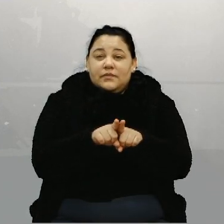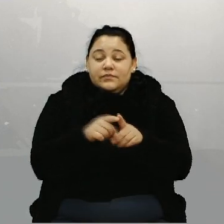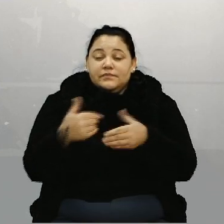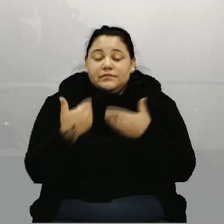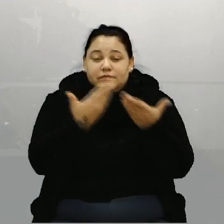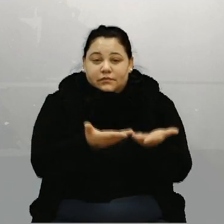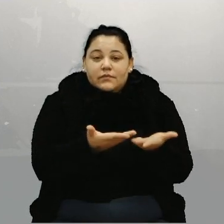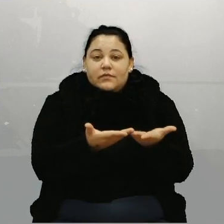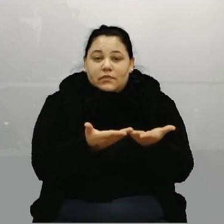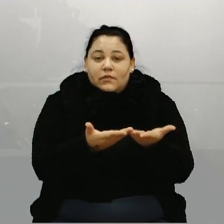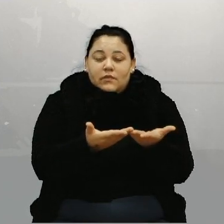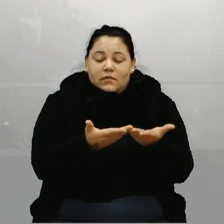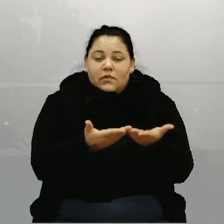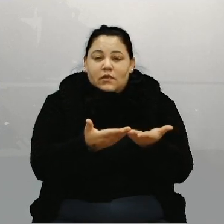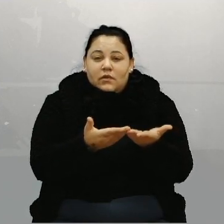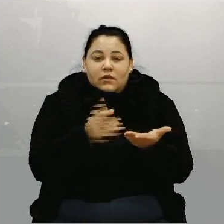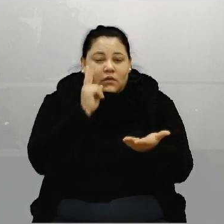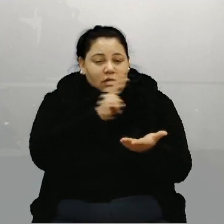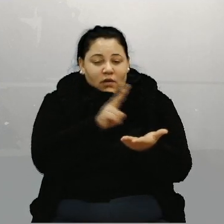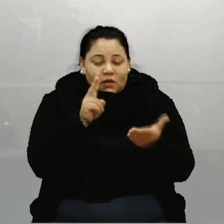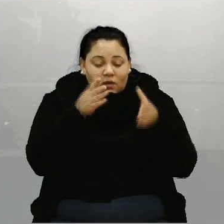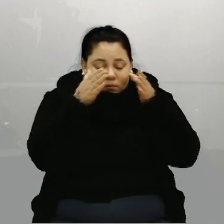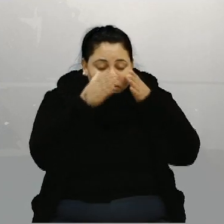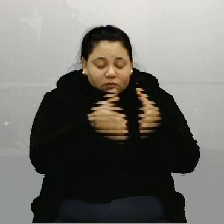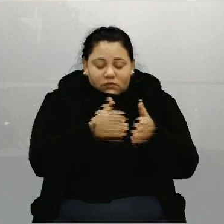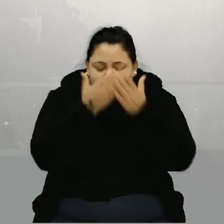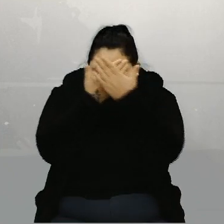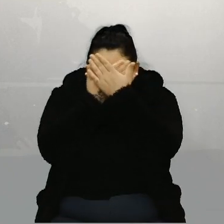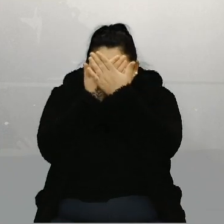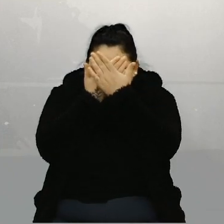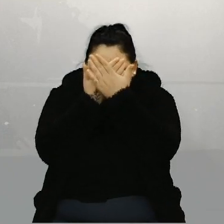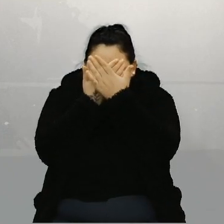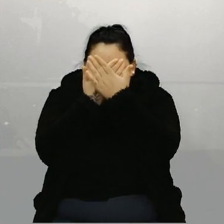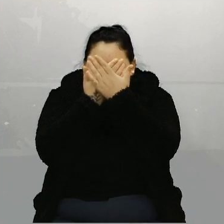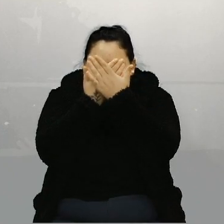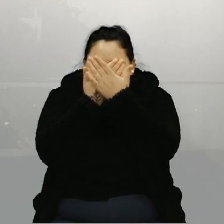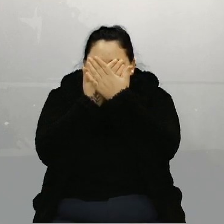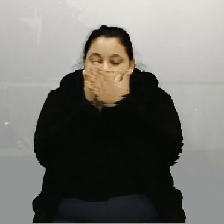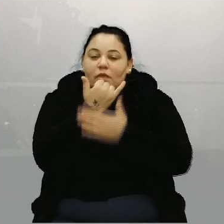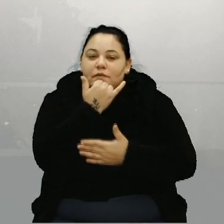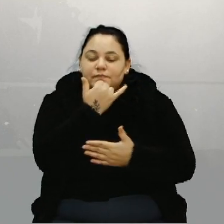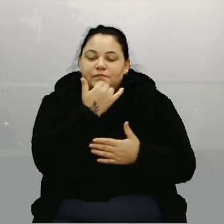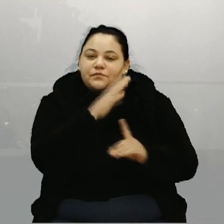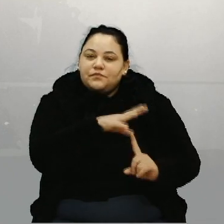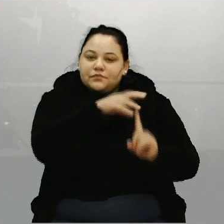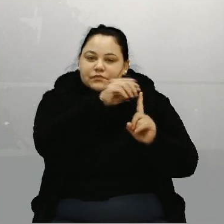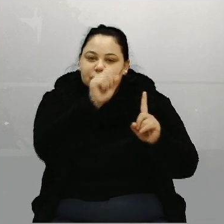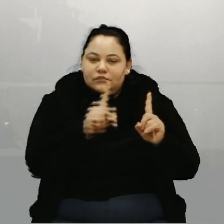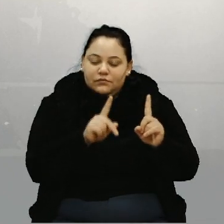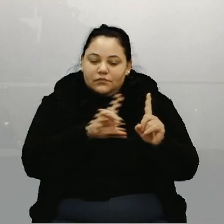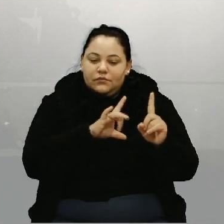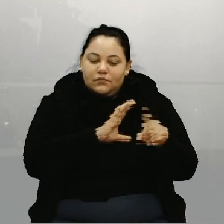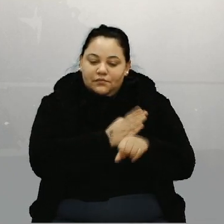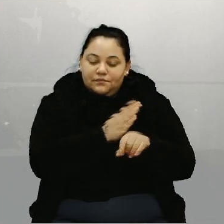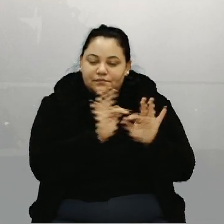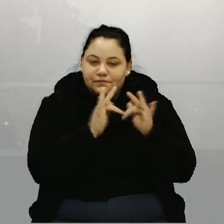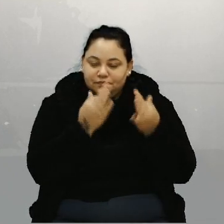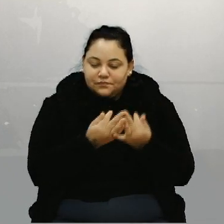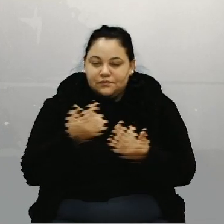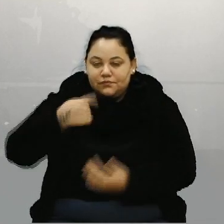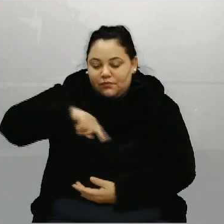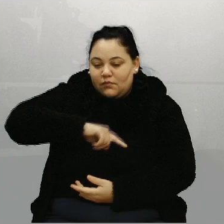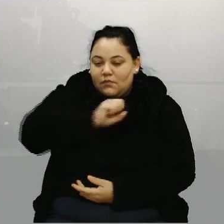nossos produtores rurais, principalmente aqueles que têm de origem na família, e que nós possamos ter um olhar